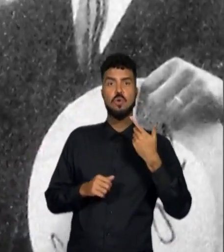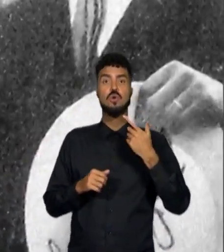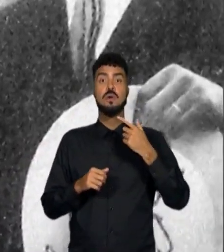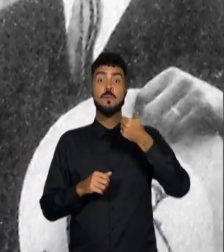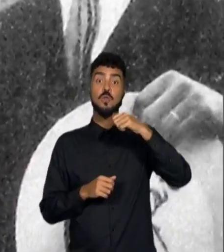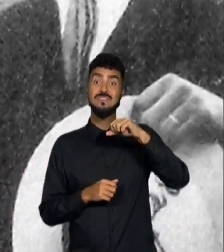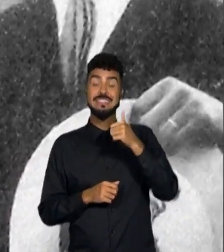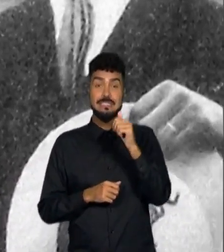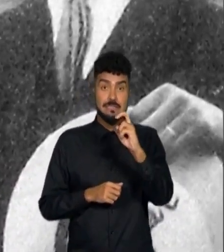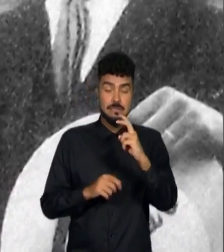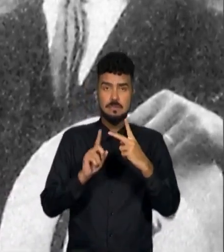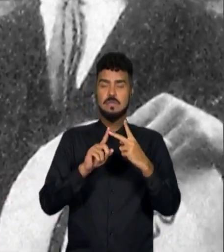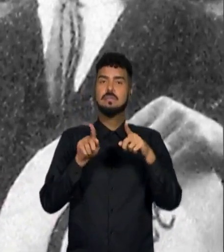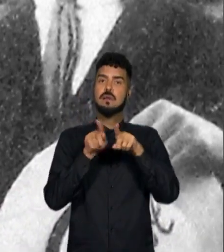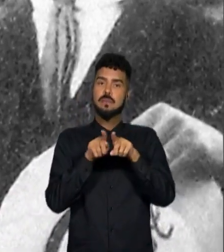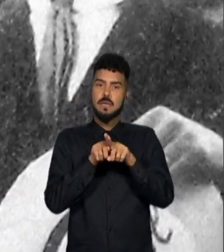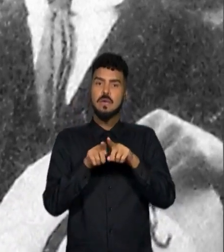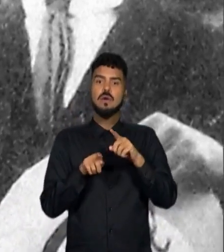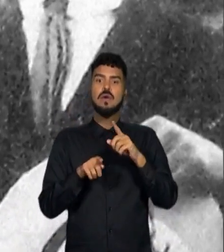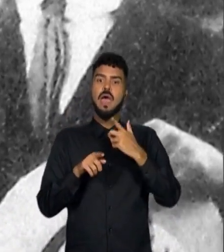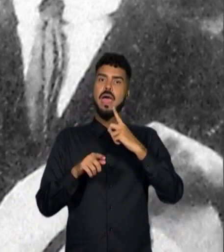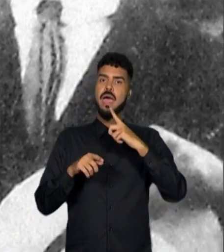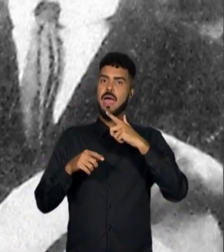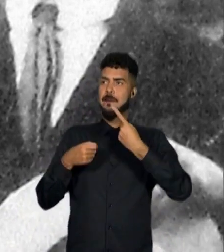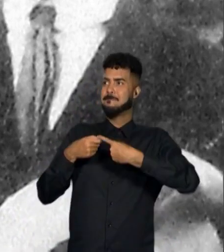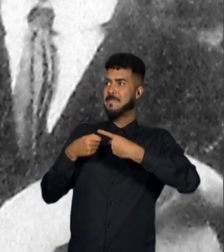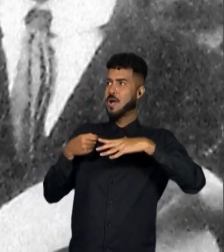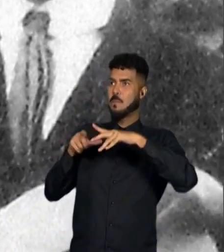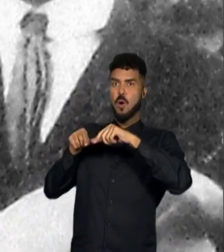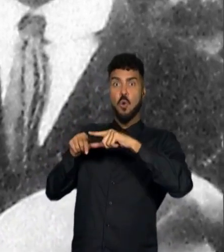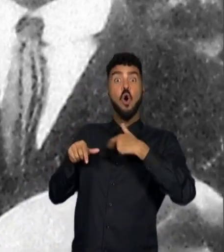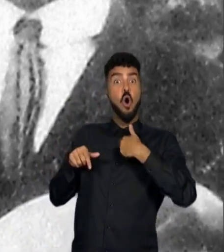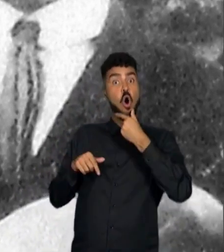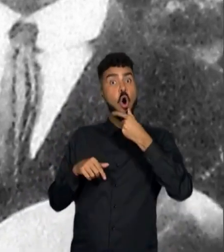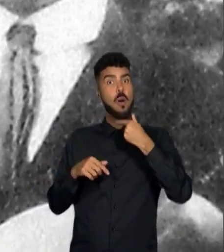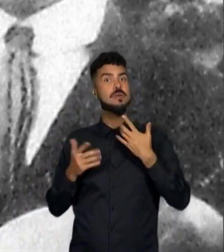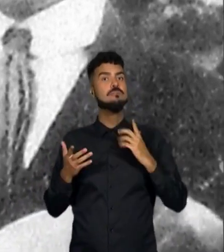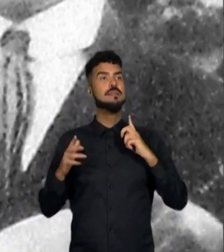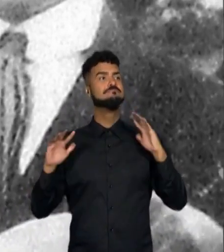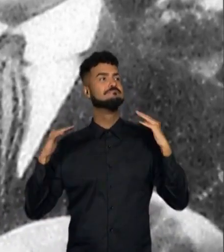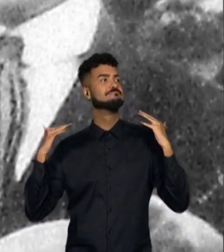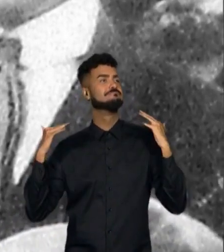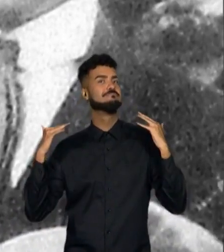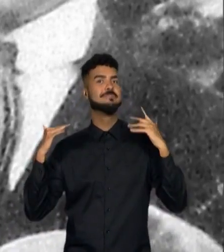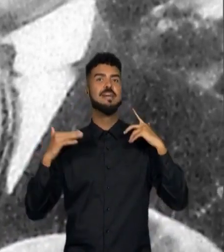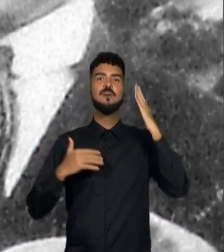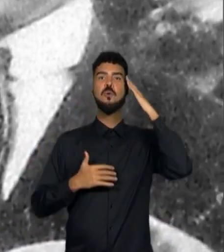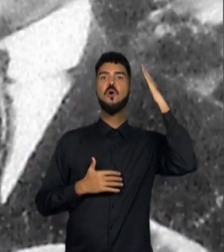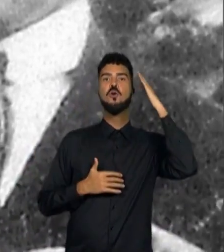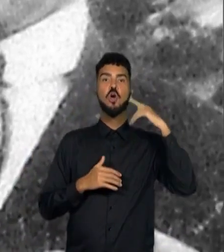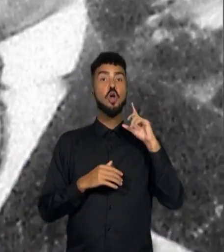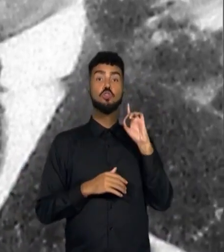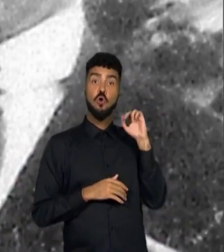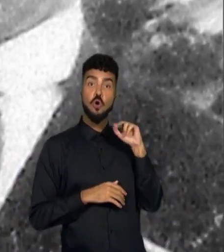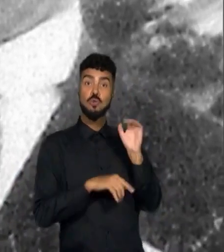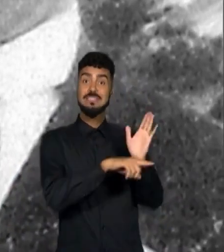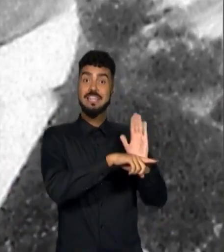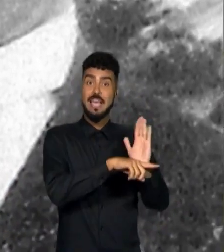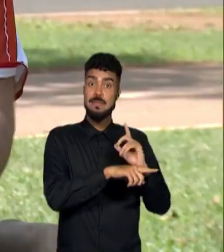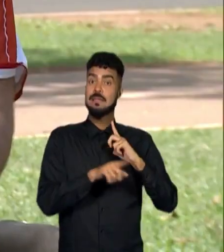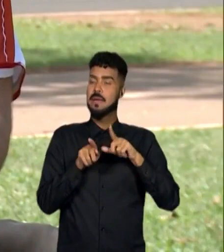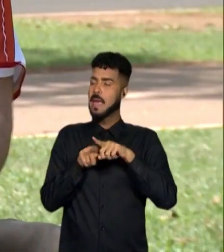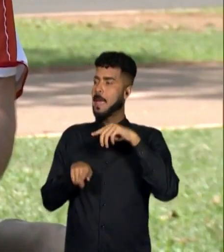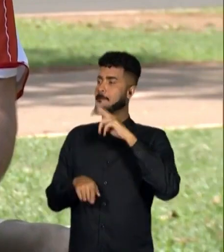1915, ele vai ter um protagonismo dentro do bairro, ele é dono de um cinema do bairro, ele se torna mestre de sessão dentro da